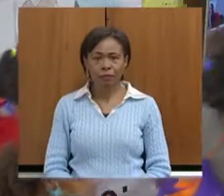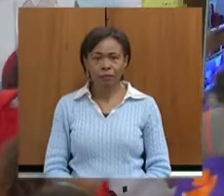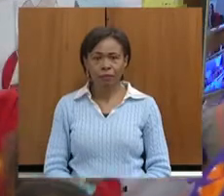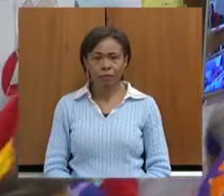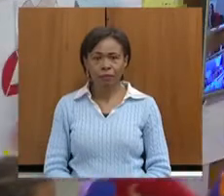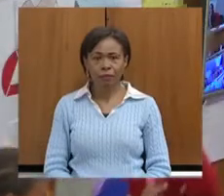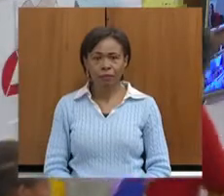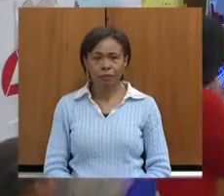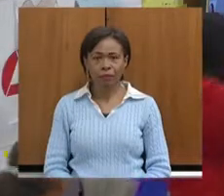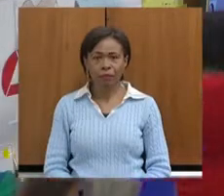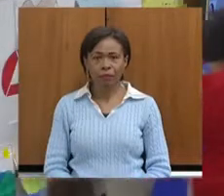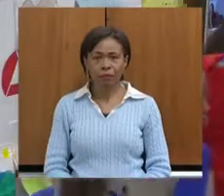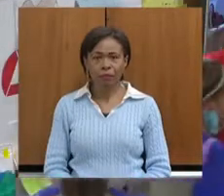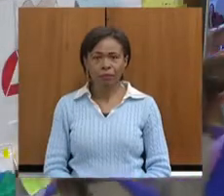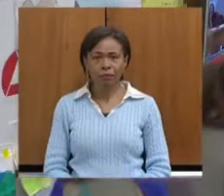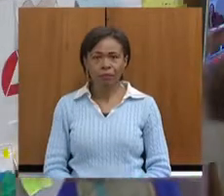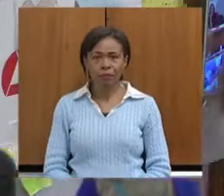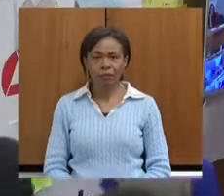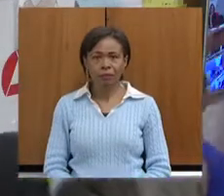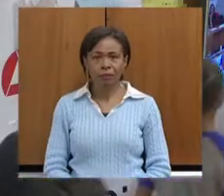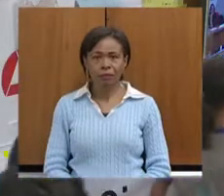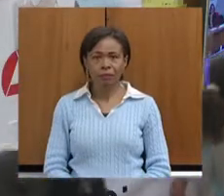E aí